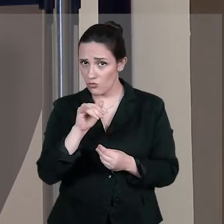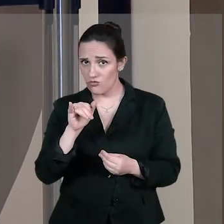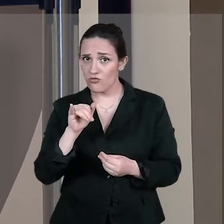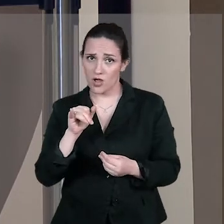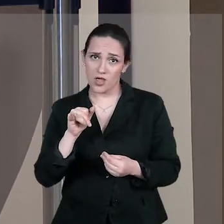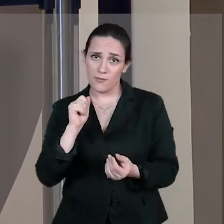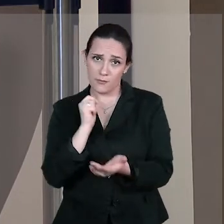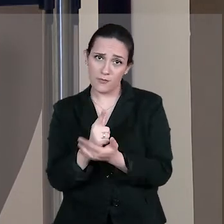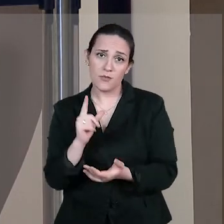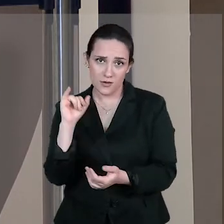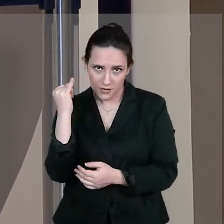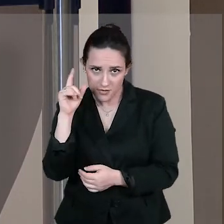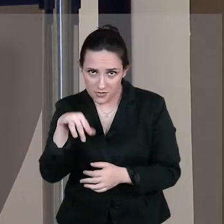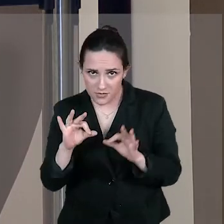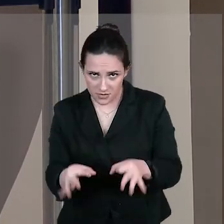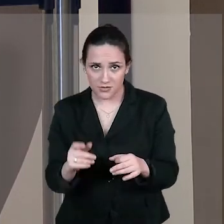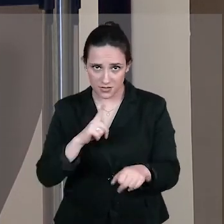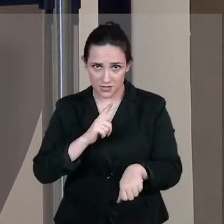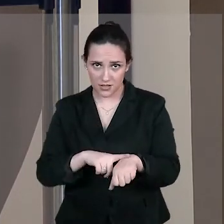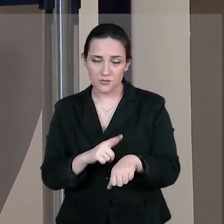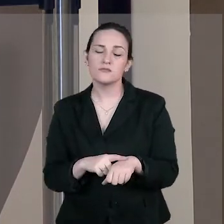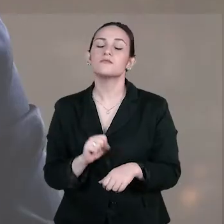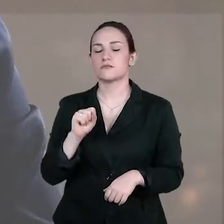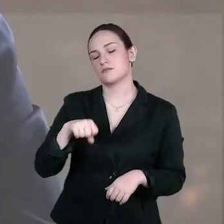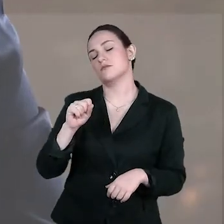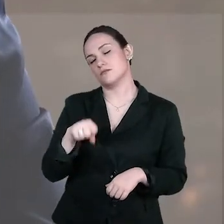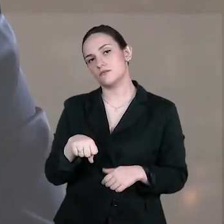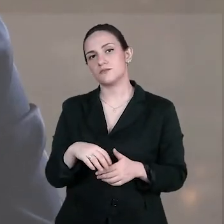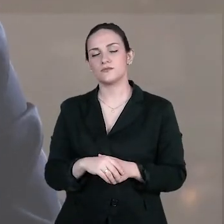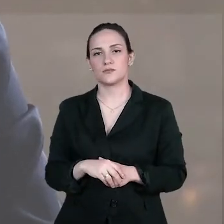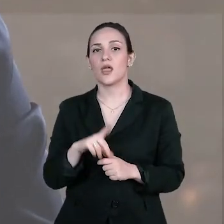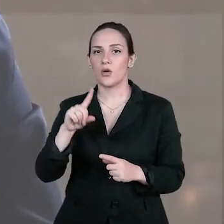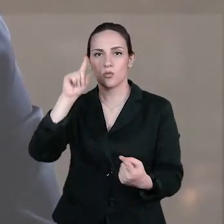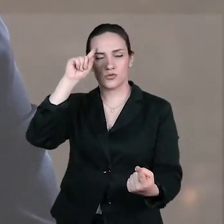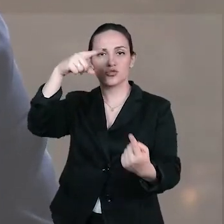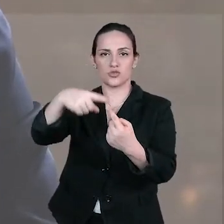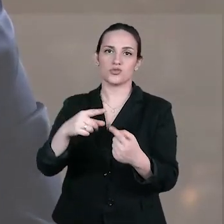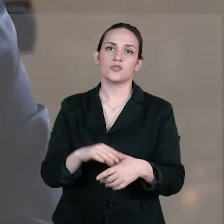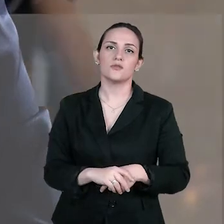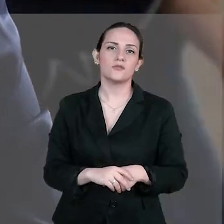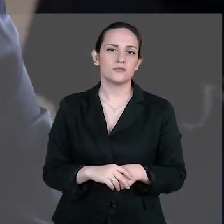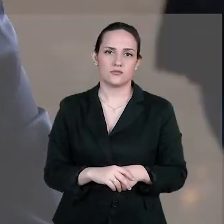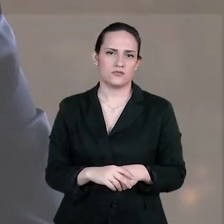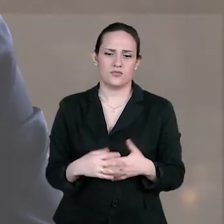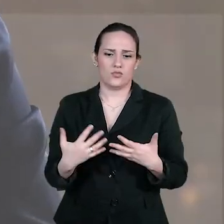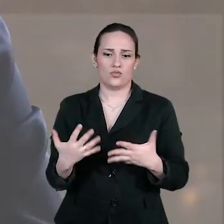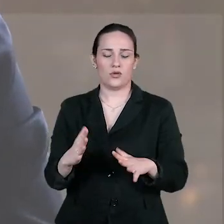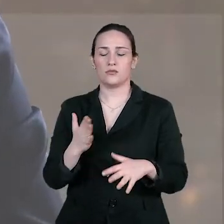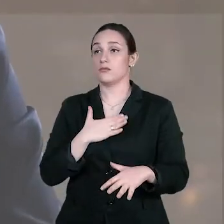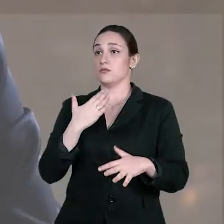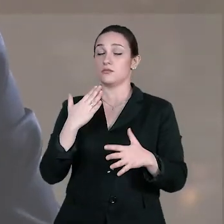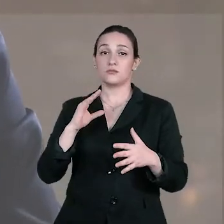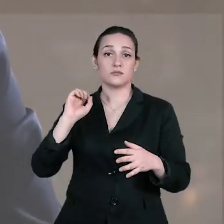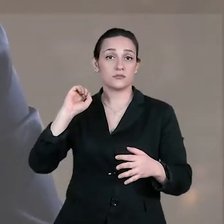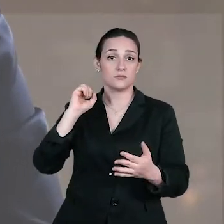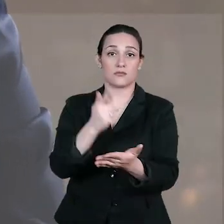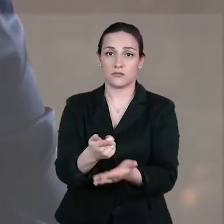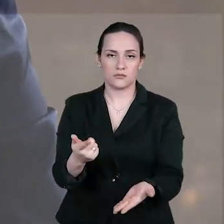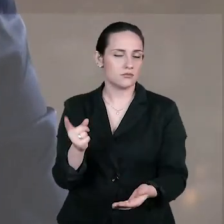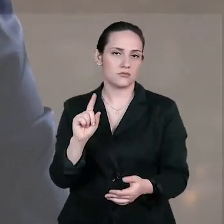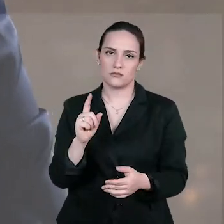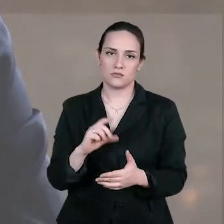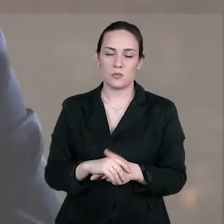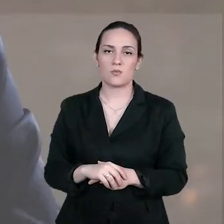vai ser a execução desses tributos, não? Exatamente. Esse, inclusive, é o intuito desse princípio constitucional, não pegar o